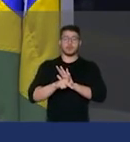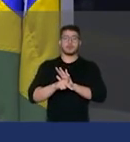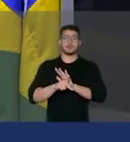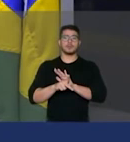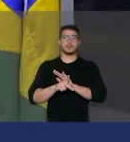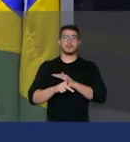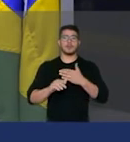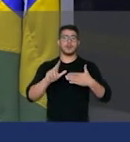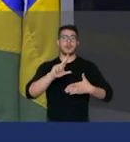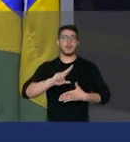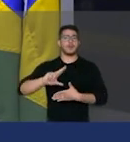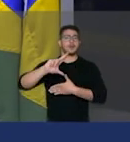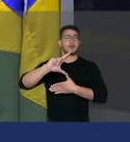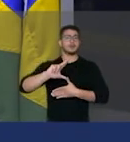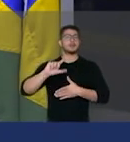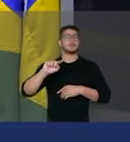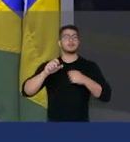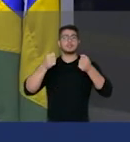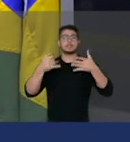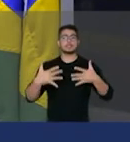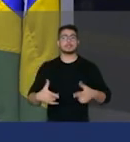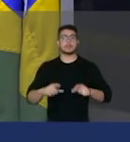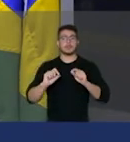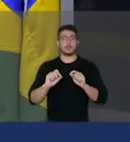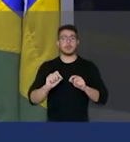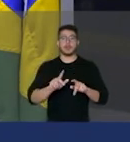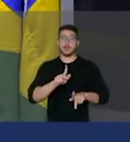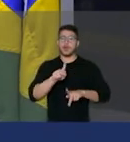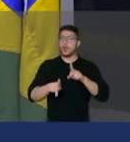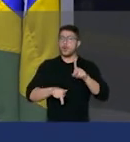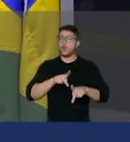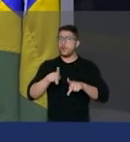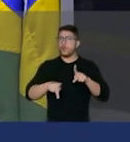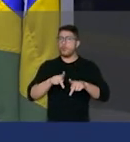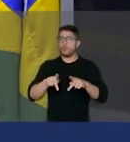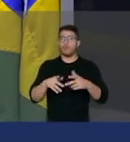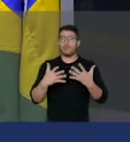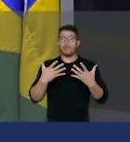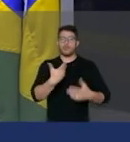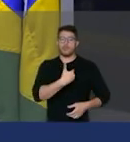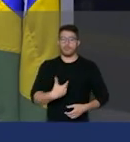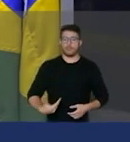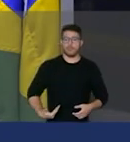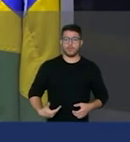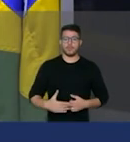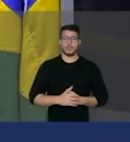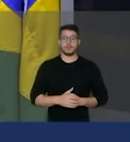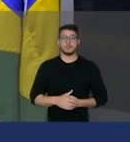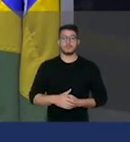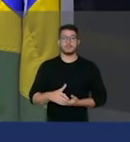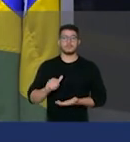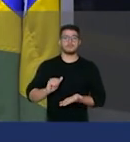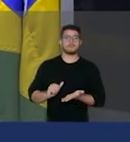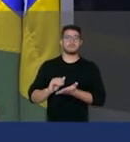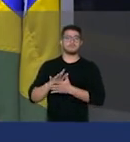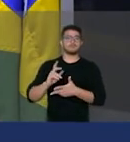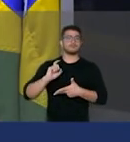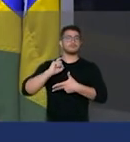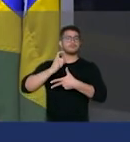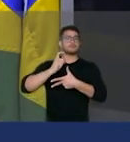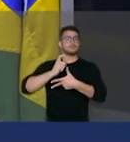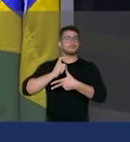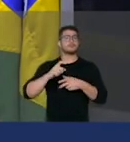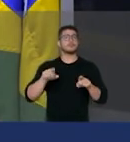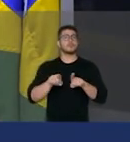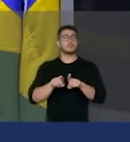limite de mandatos sucessão presidencial instituições democráticas e remoção de executivos dentre